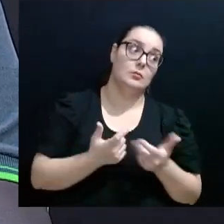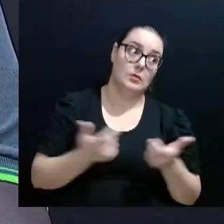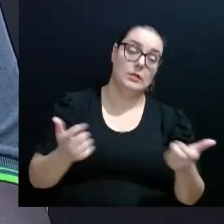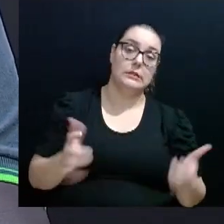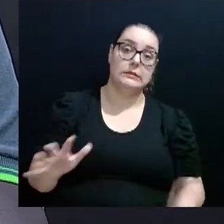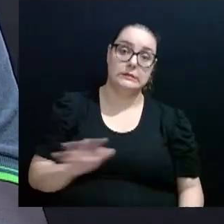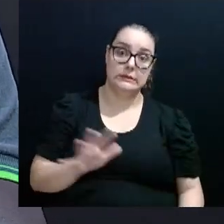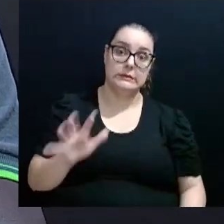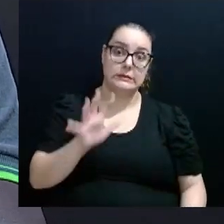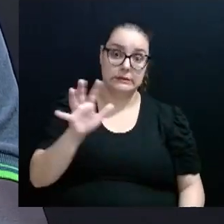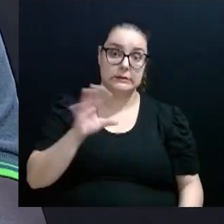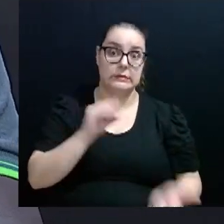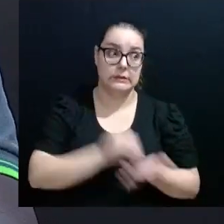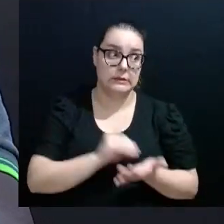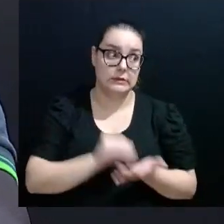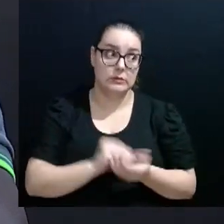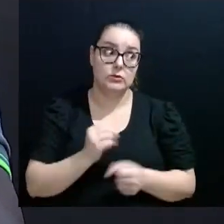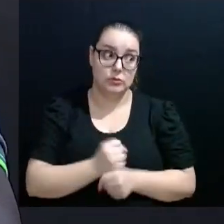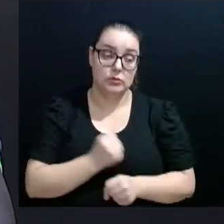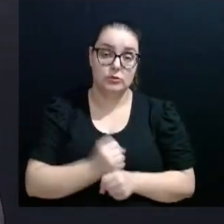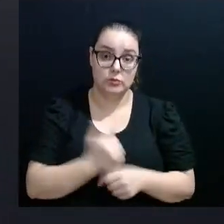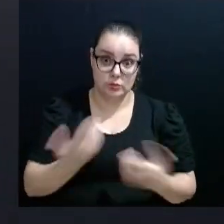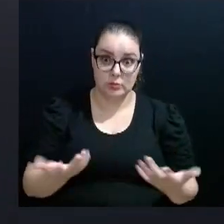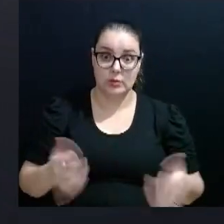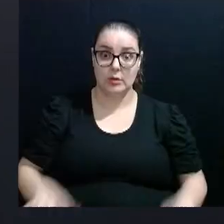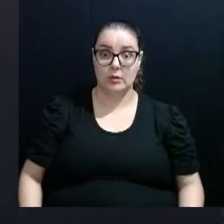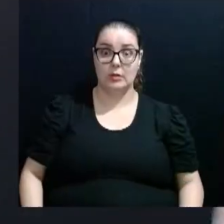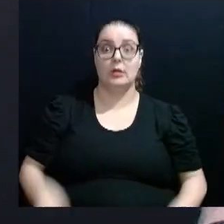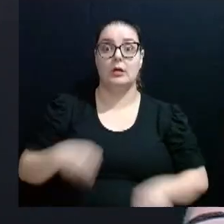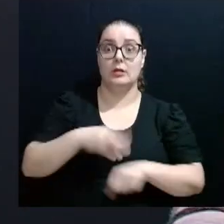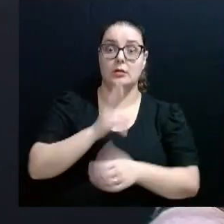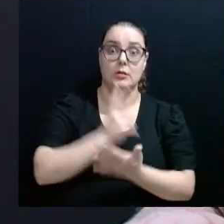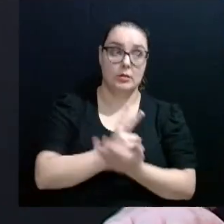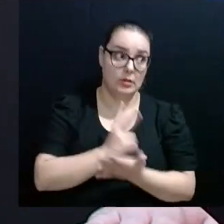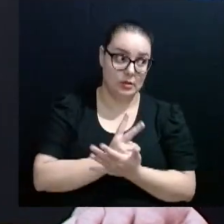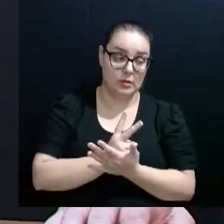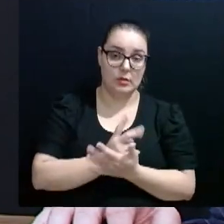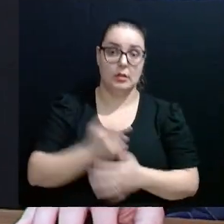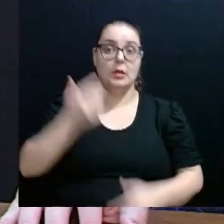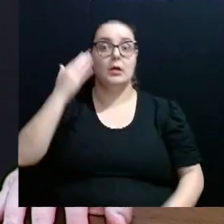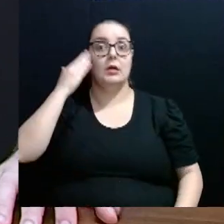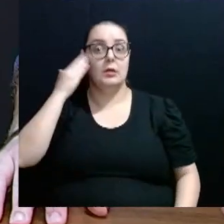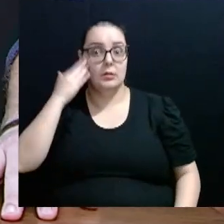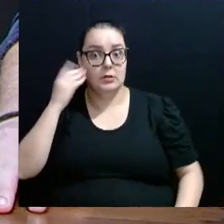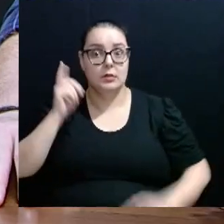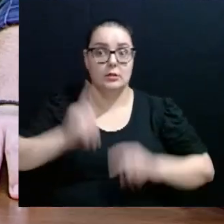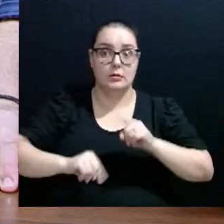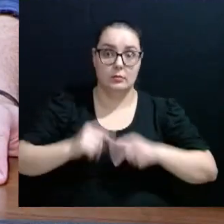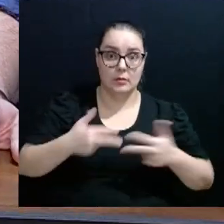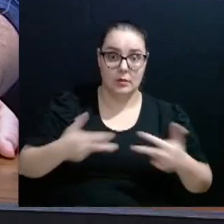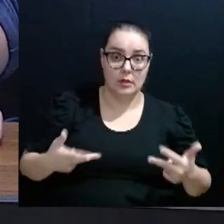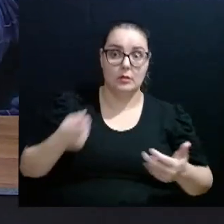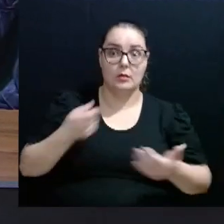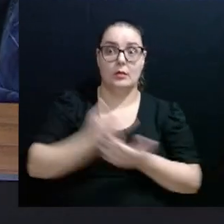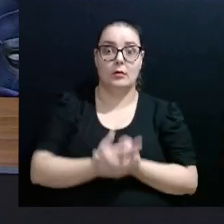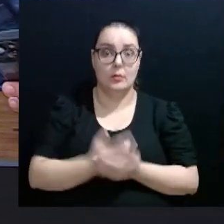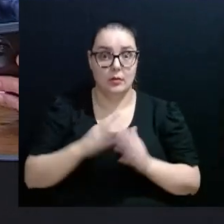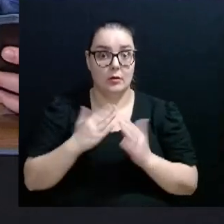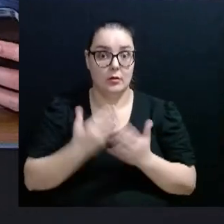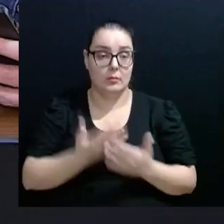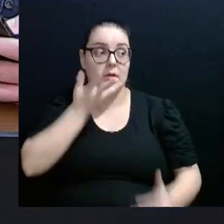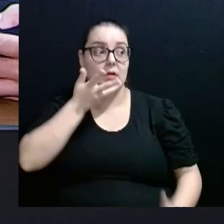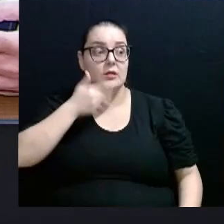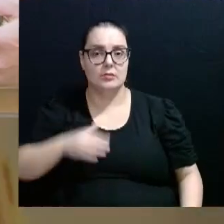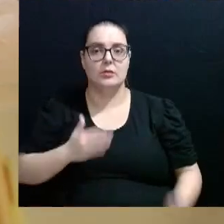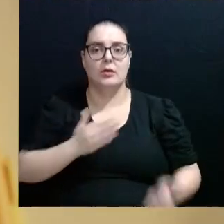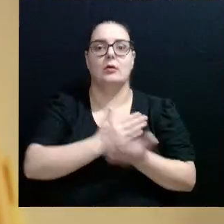nos últimos, né? Então a dica é sempre, eu sei que eu tenho que comprar material escolar para as crianças, já começa a